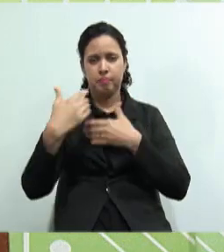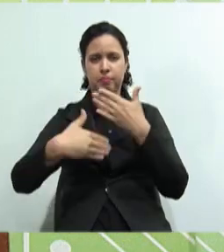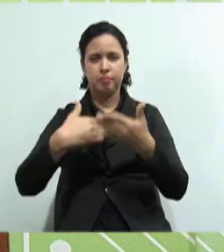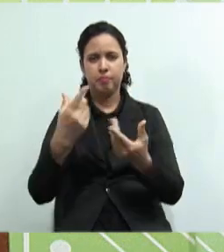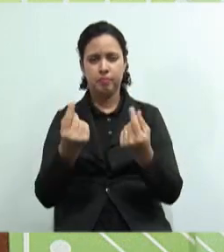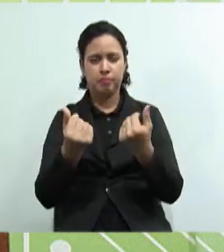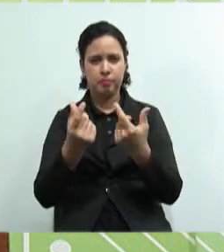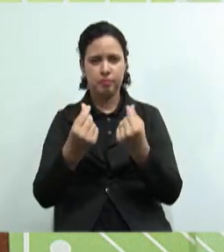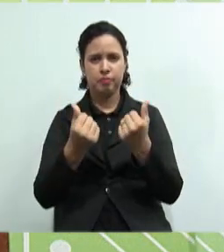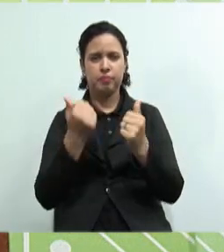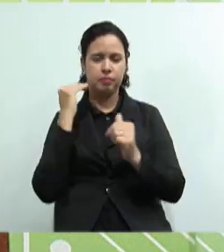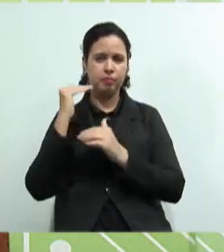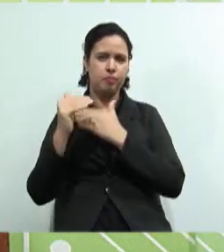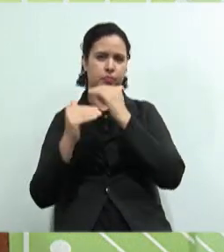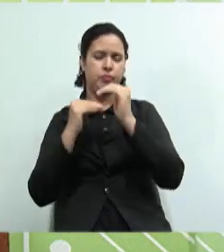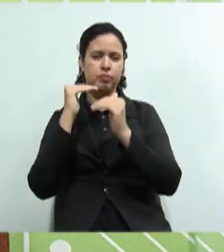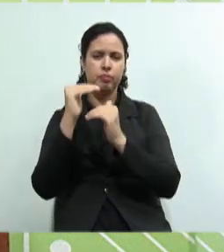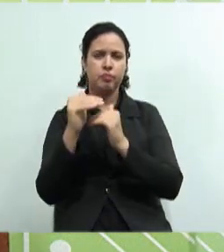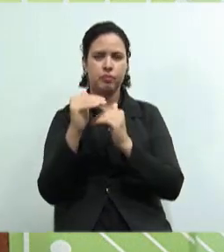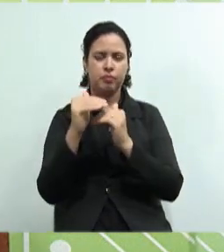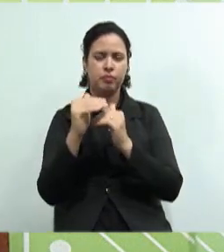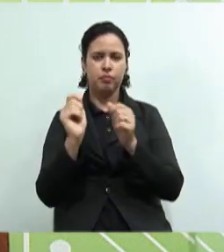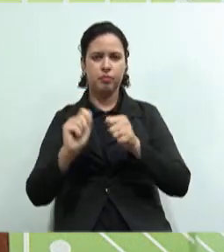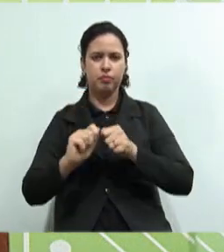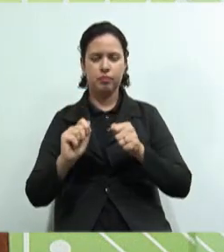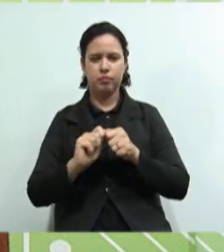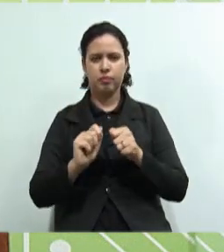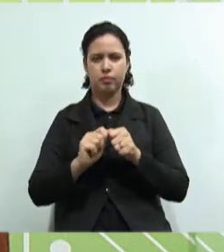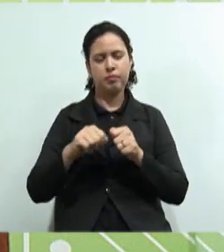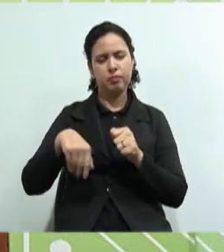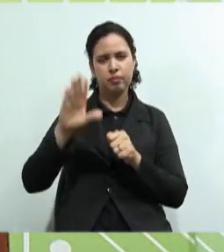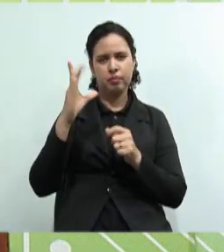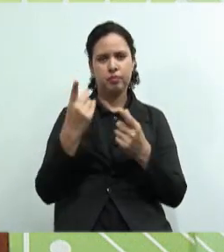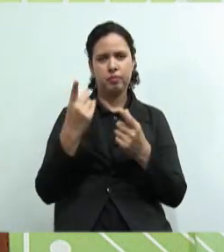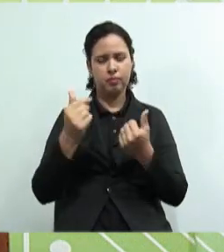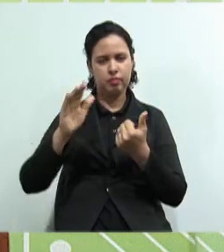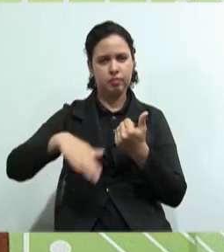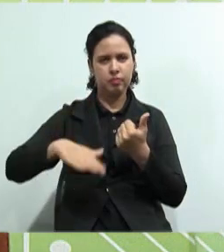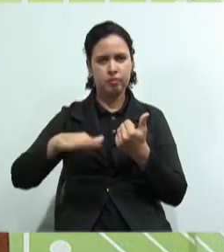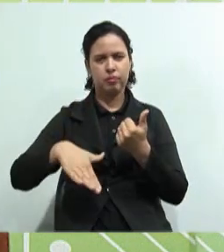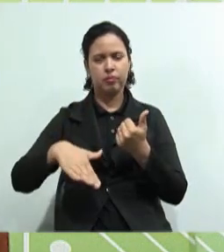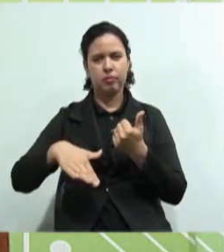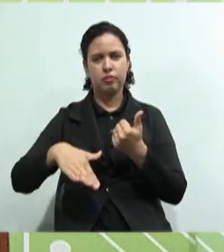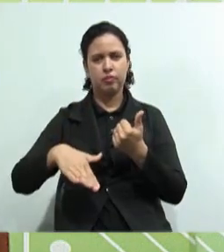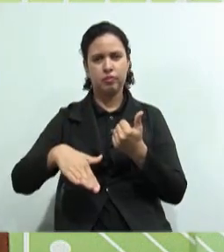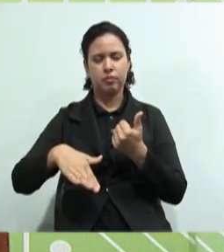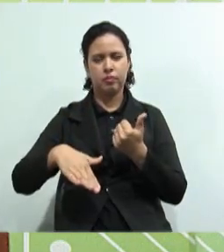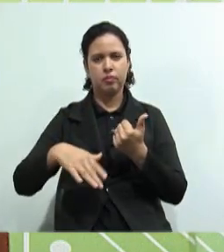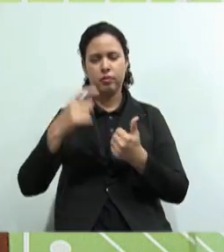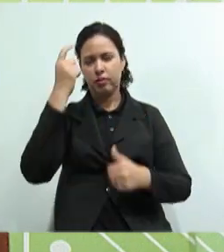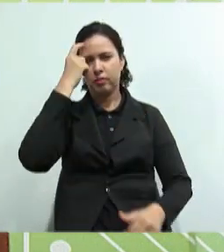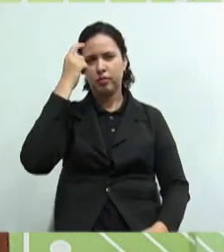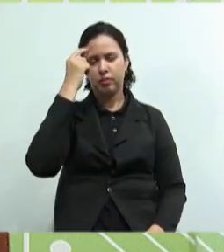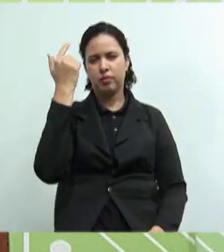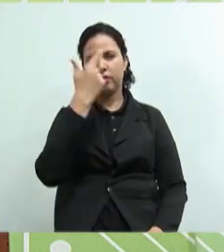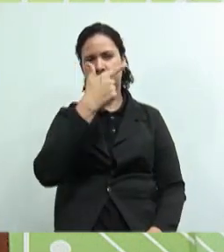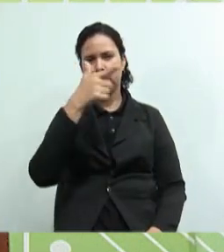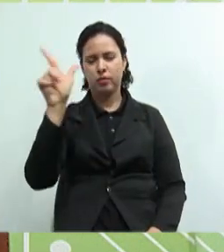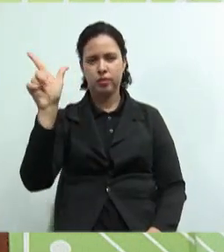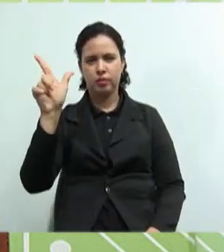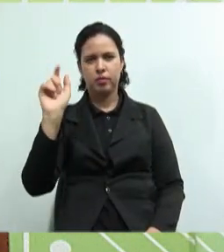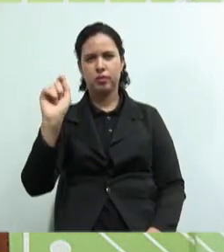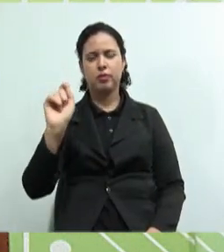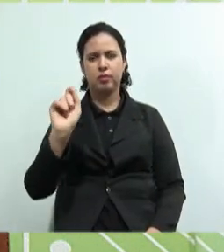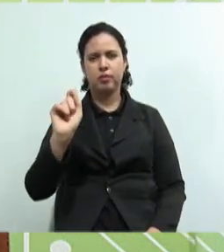em crescimento econômico, produzindo sempre a opção mais barata, sem pensar em outros impactos que a produção pode